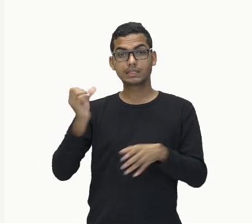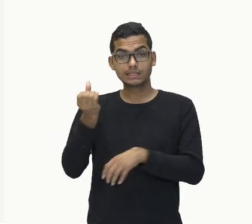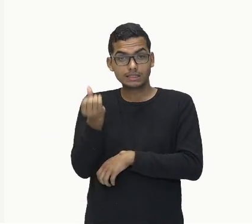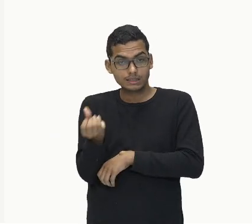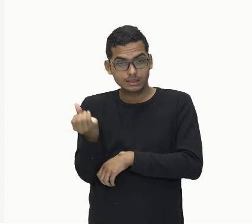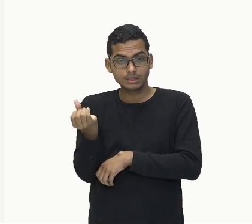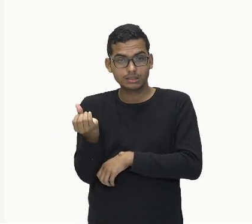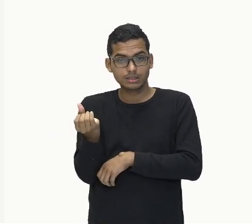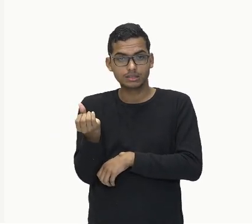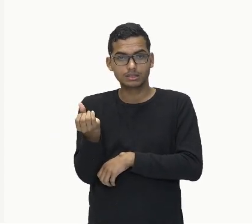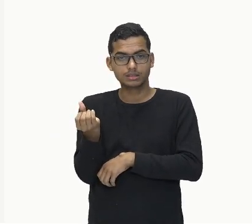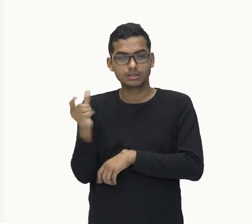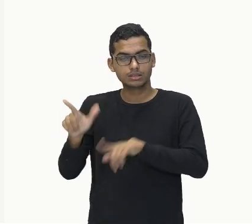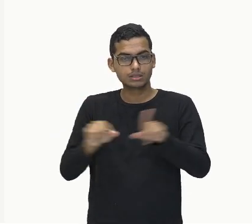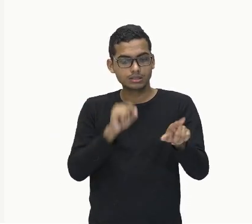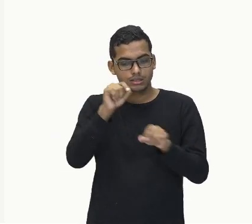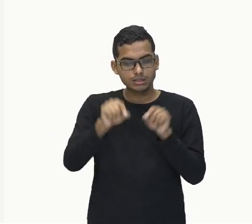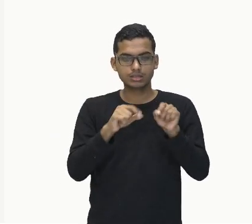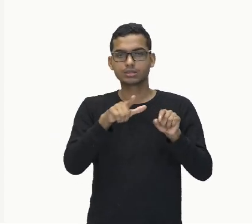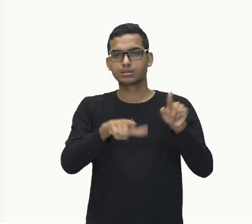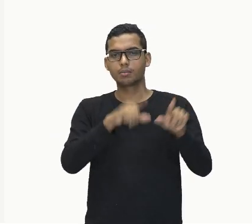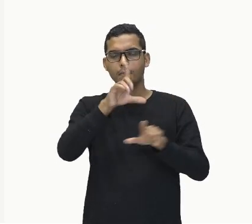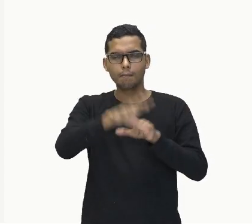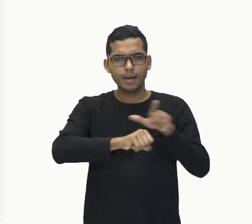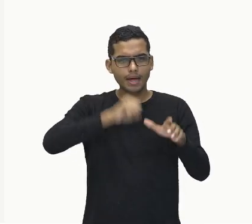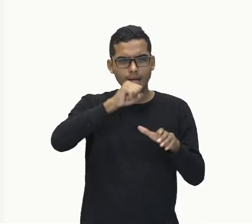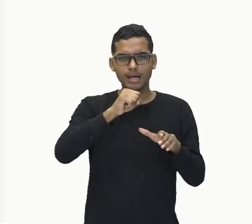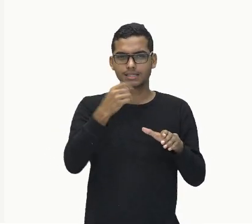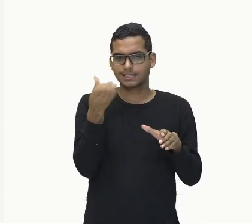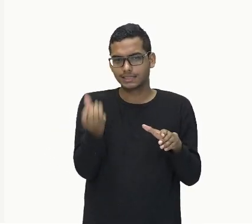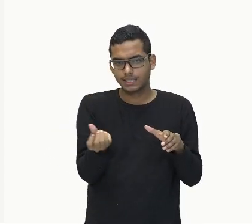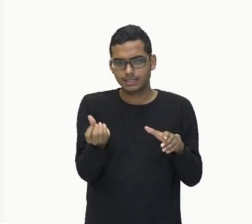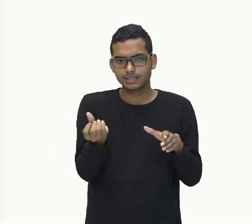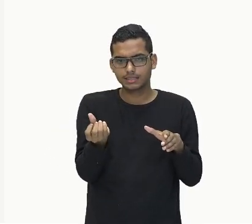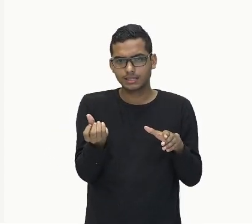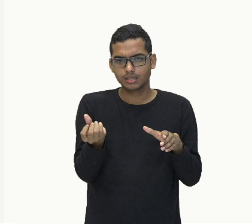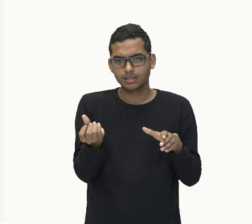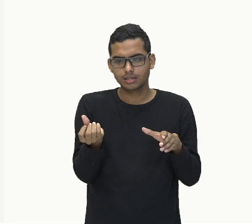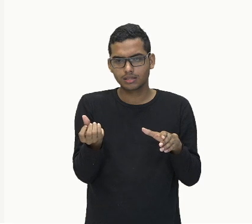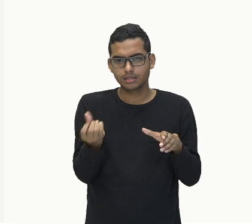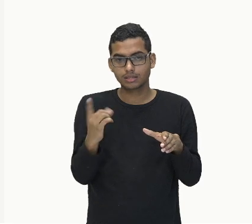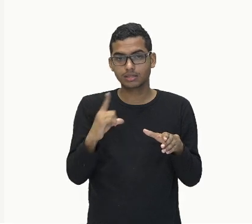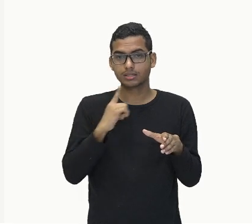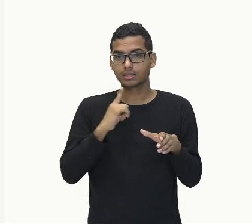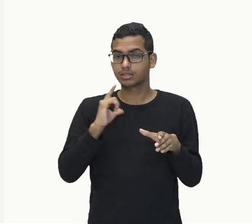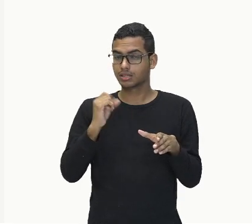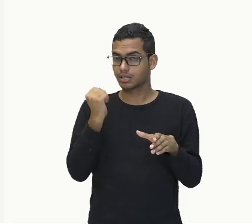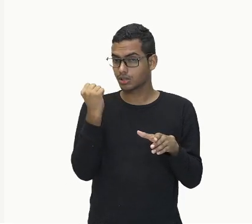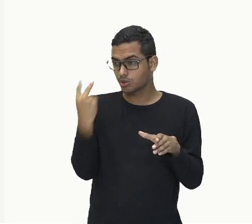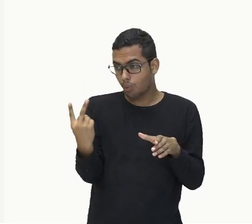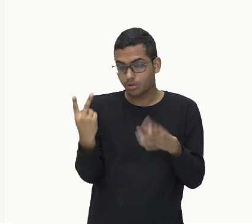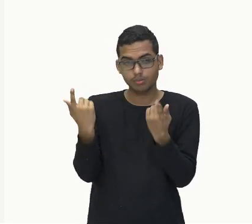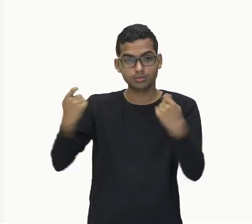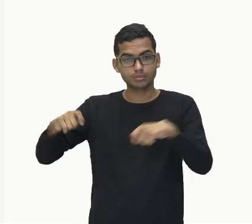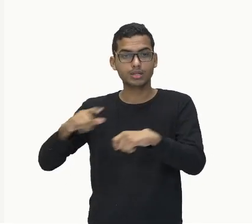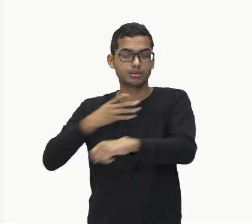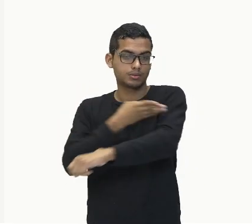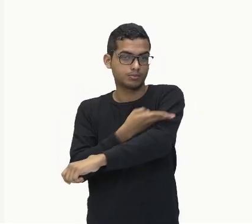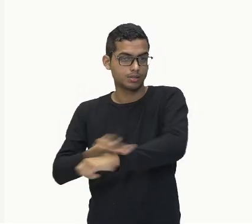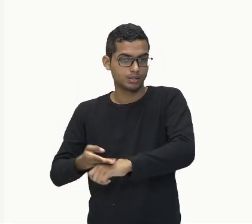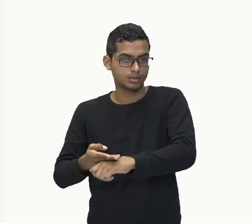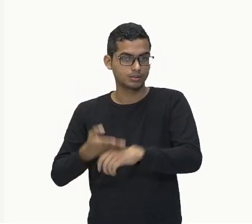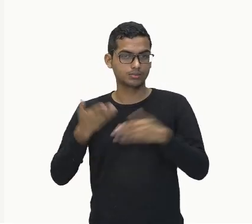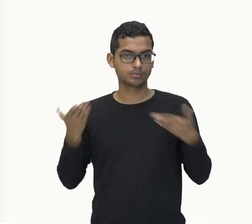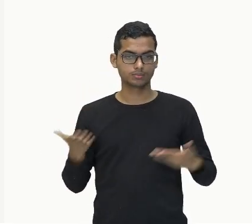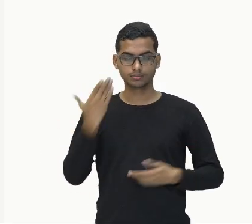total, temos 7 bolas pretas e temos 5